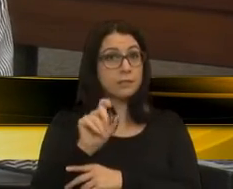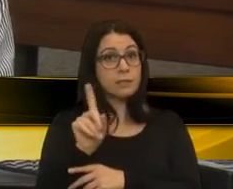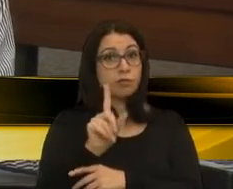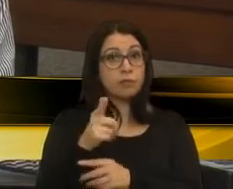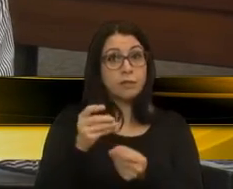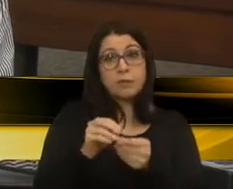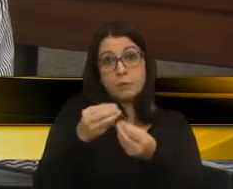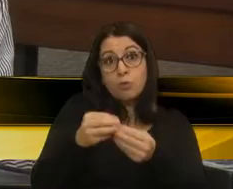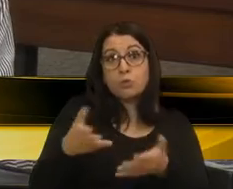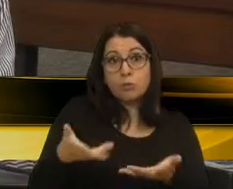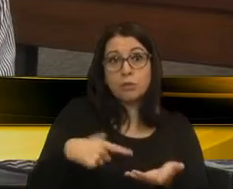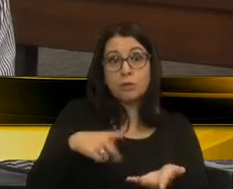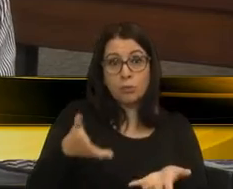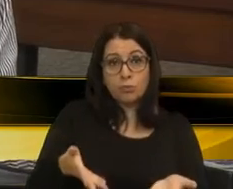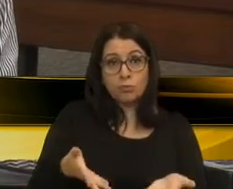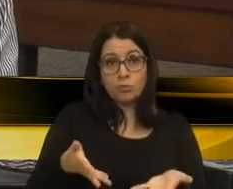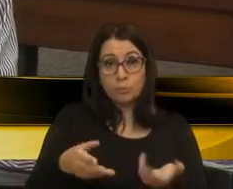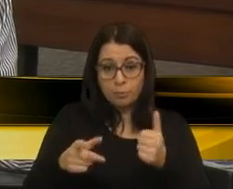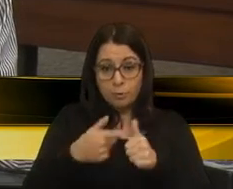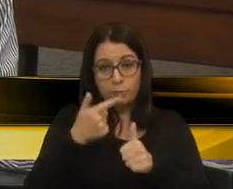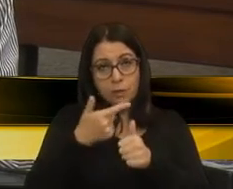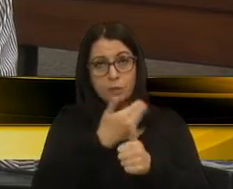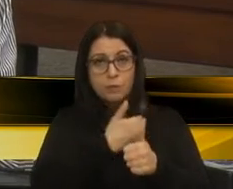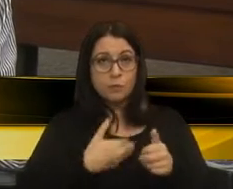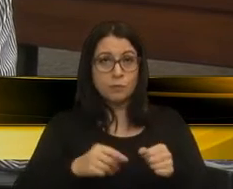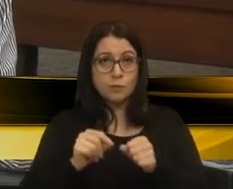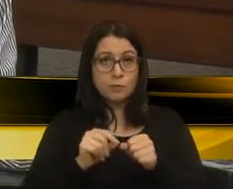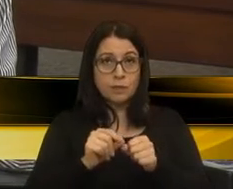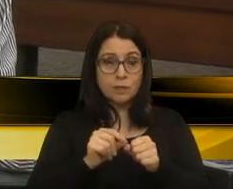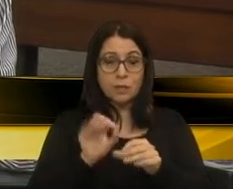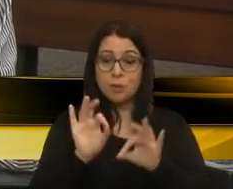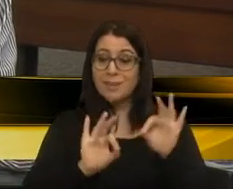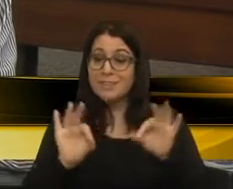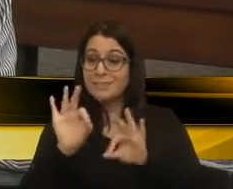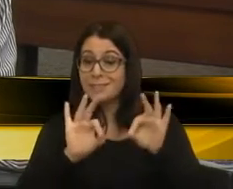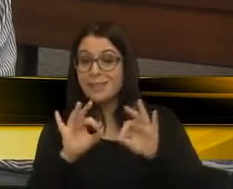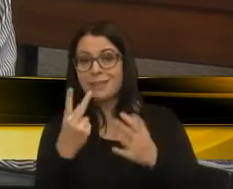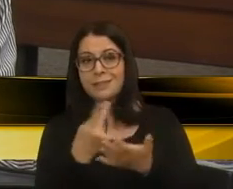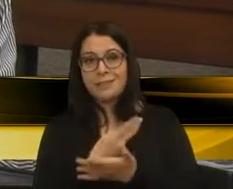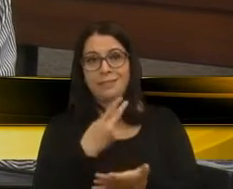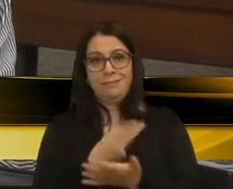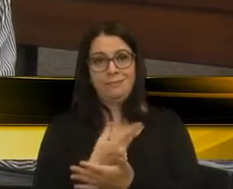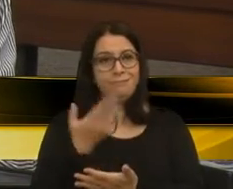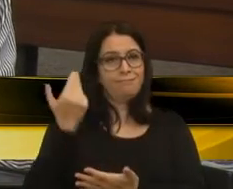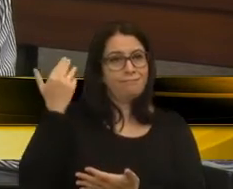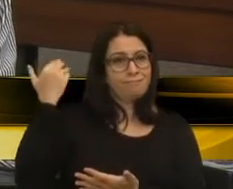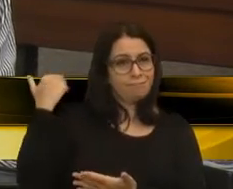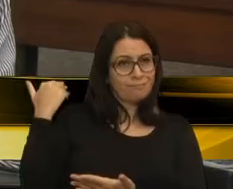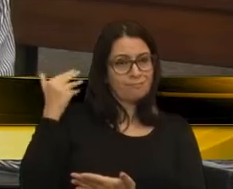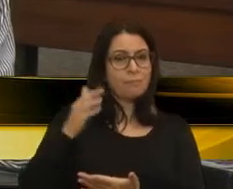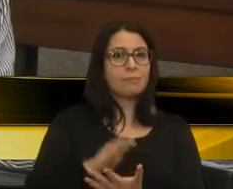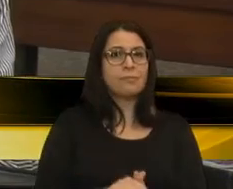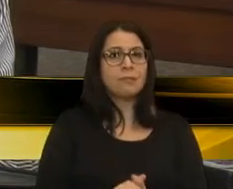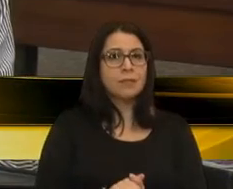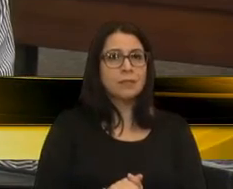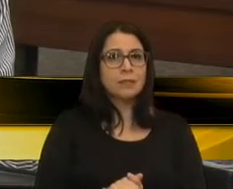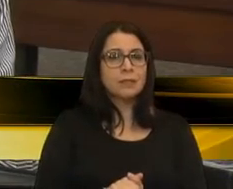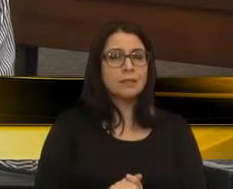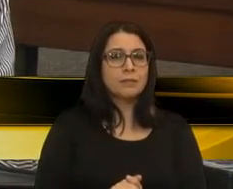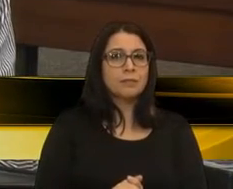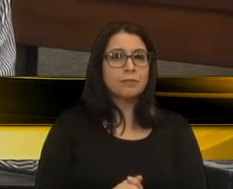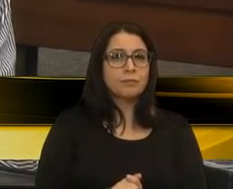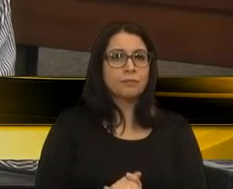deficitária. Então, a primeira coisa que o governo deveria fazer é corrigir esses equívocos que foram adotados ali durante os